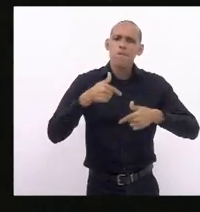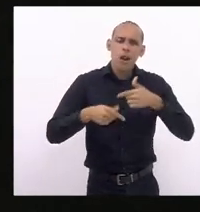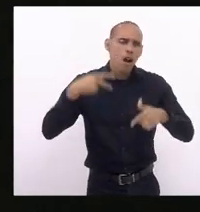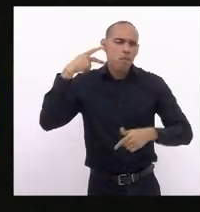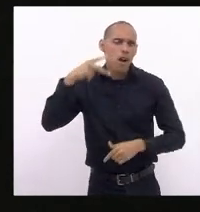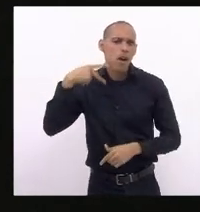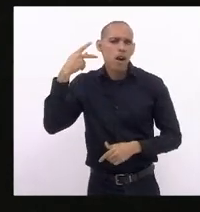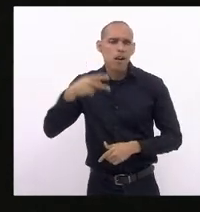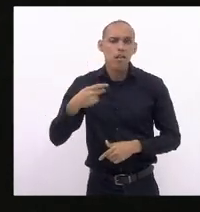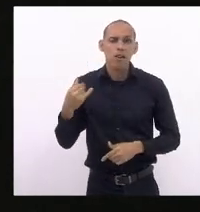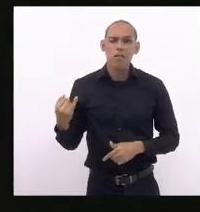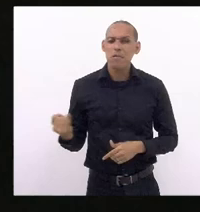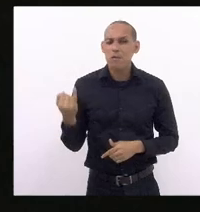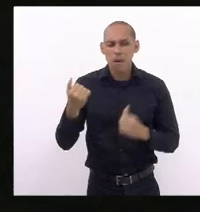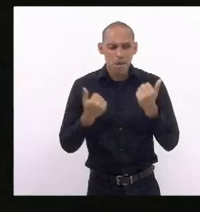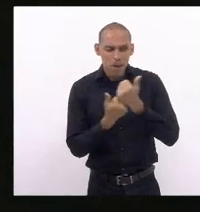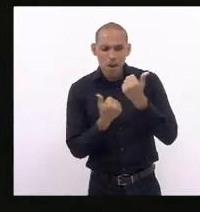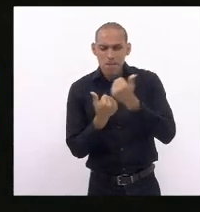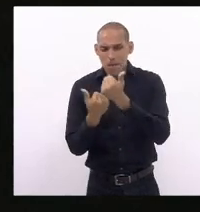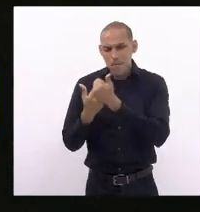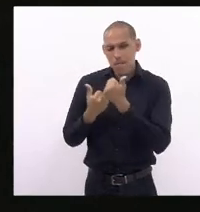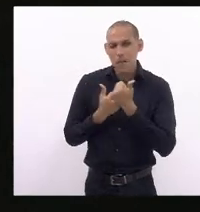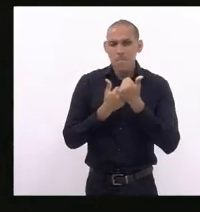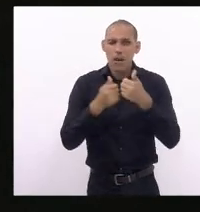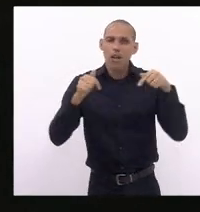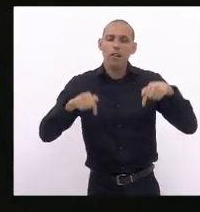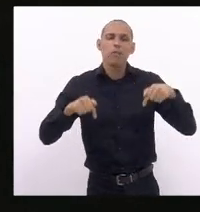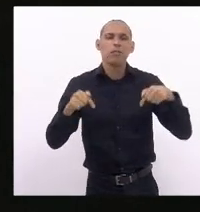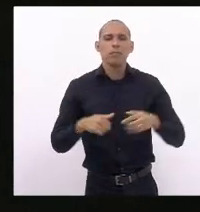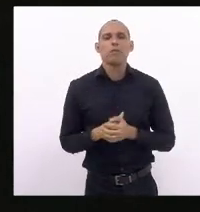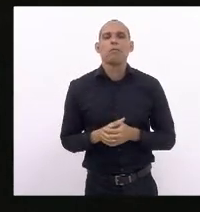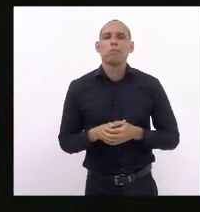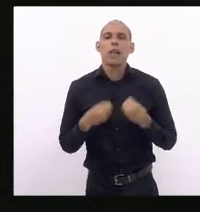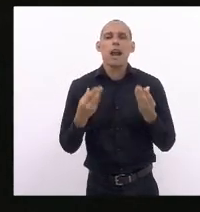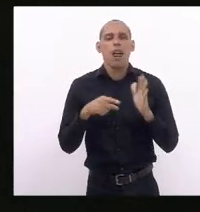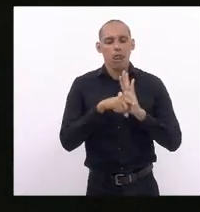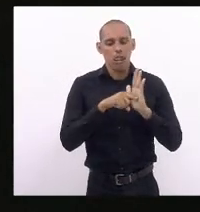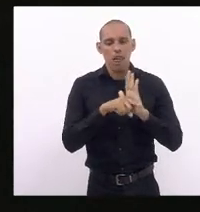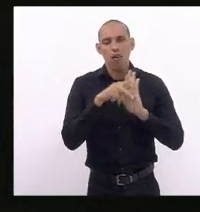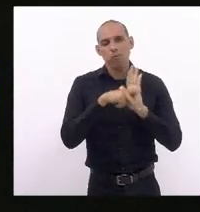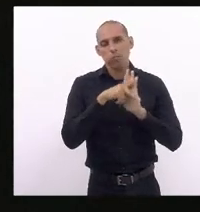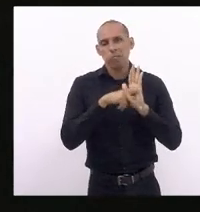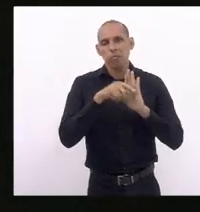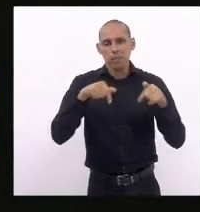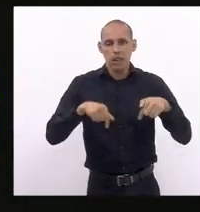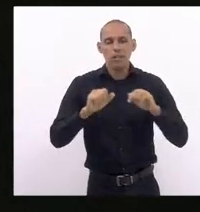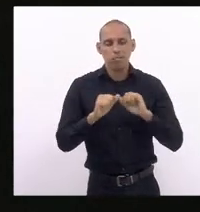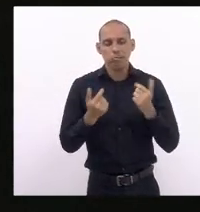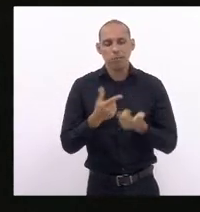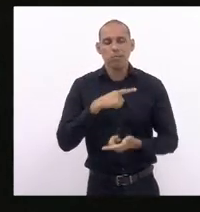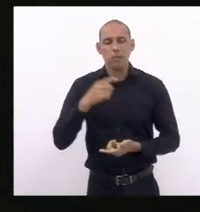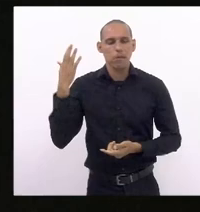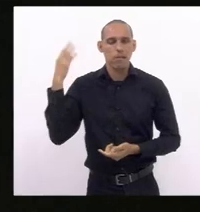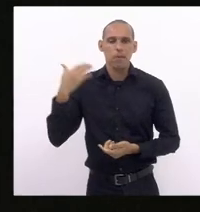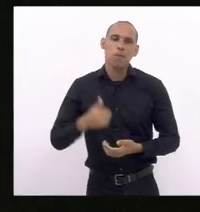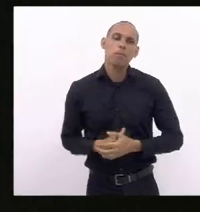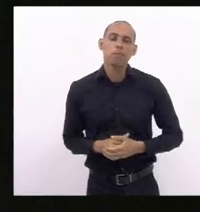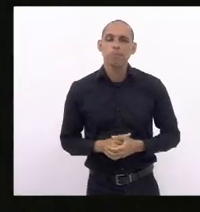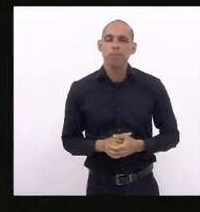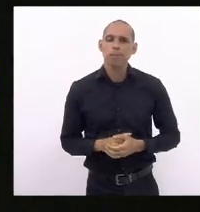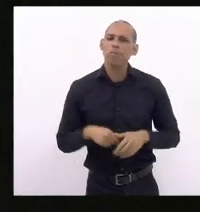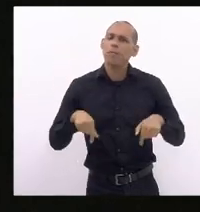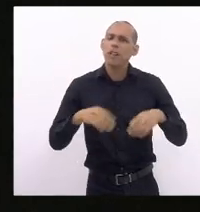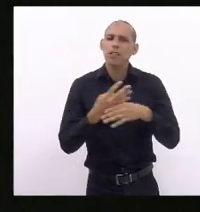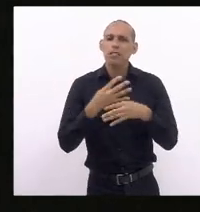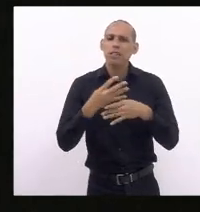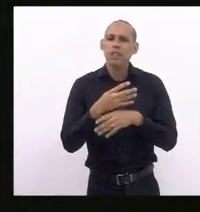parlamentar, importantes contribuições para a análise dos projetos que tramitaram nessa casa. Essa cidade